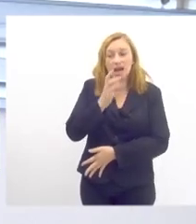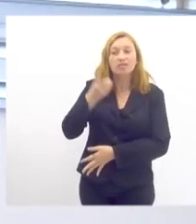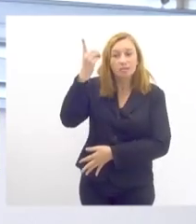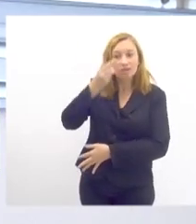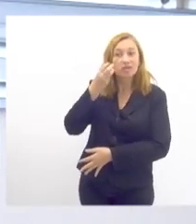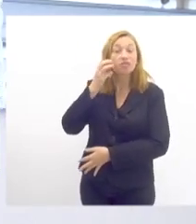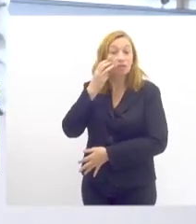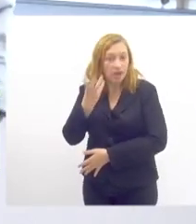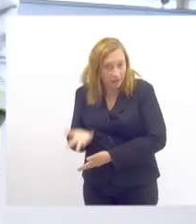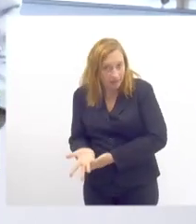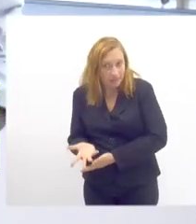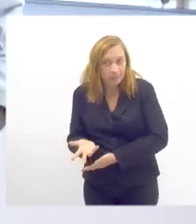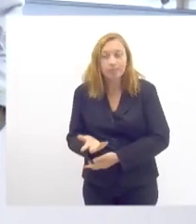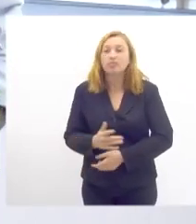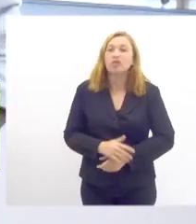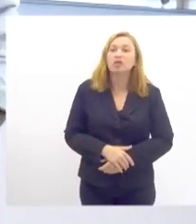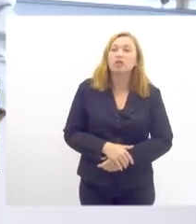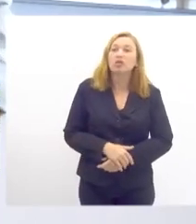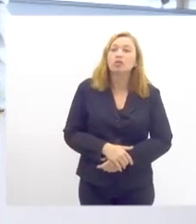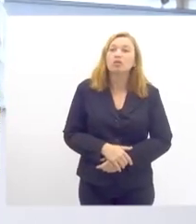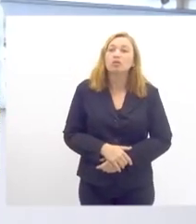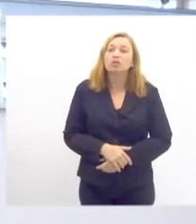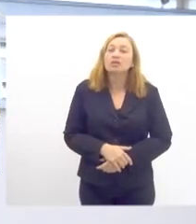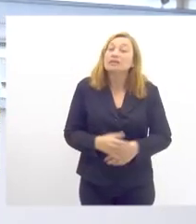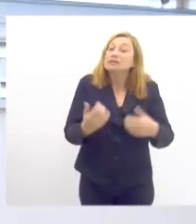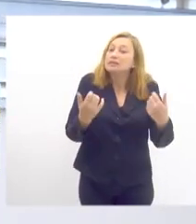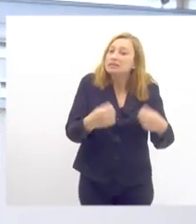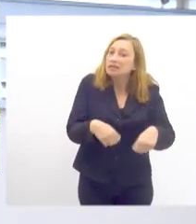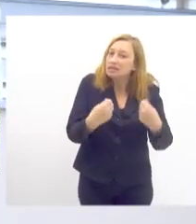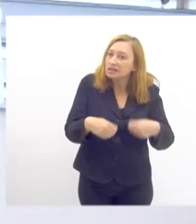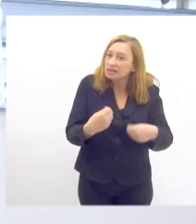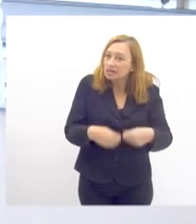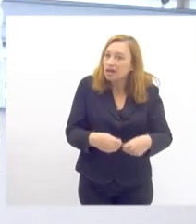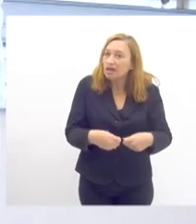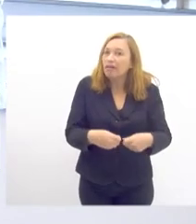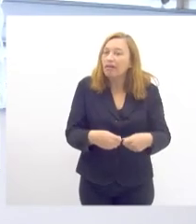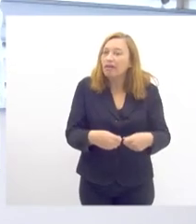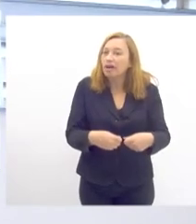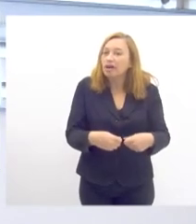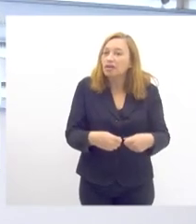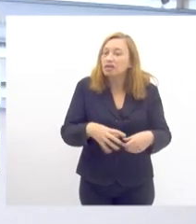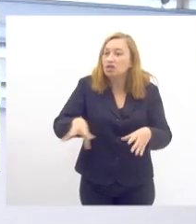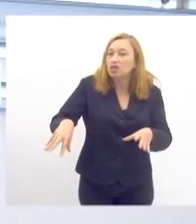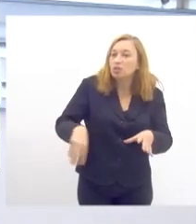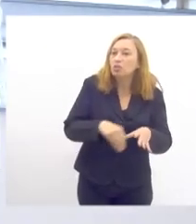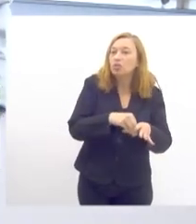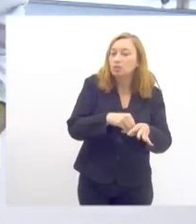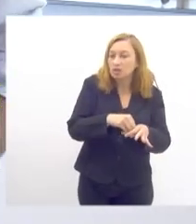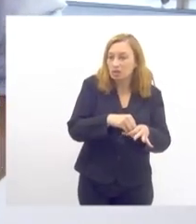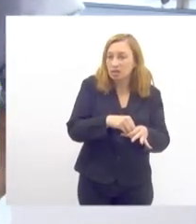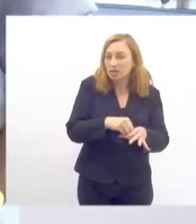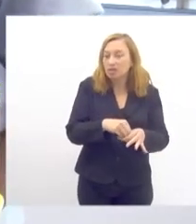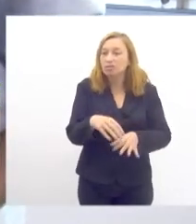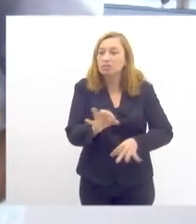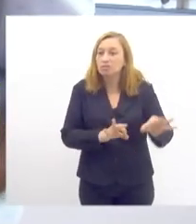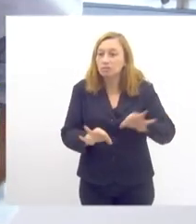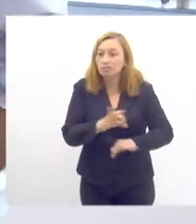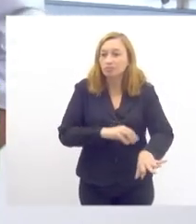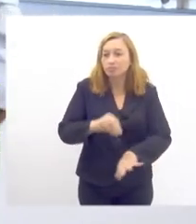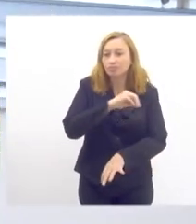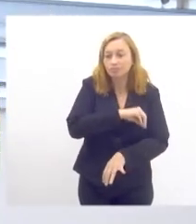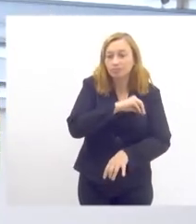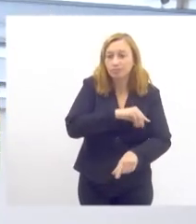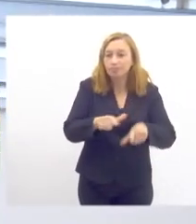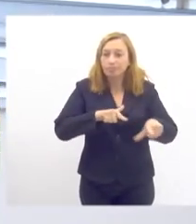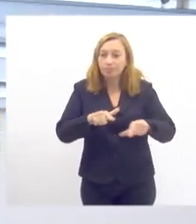Valdec, né, como condição necessária à inclusão do plano de cargos e salários no